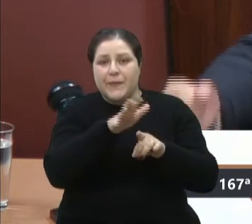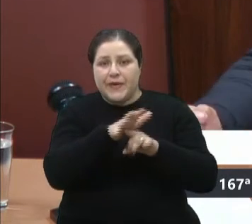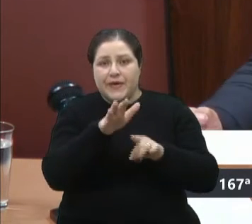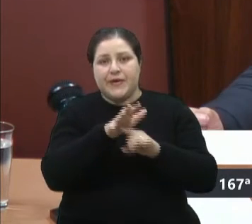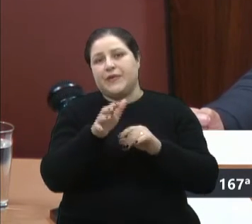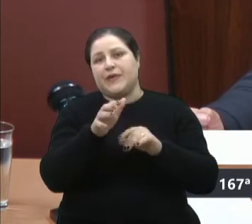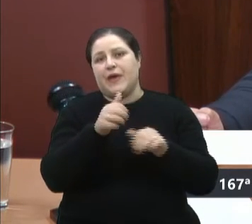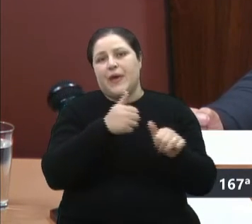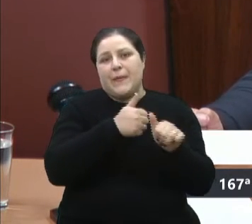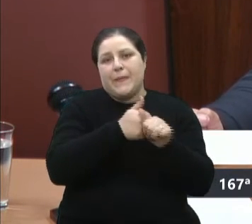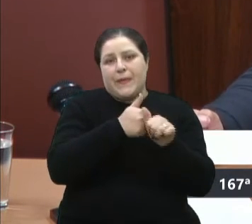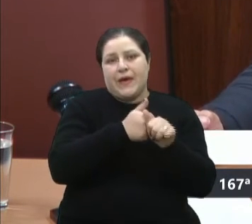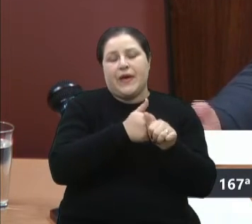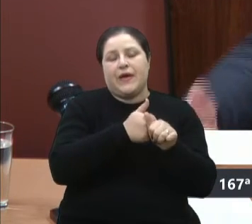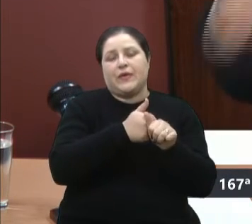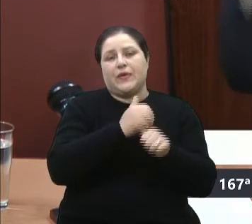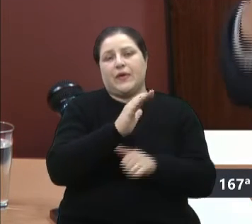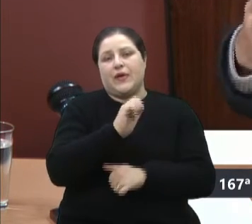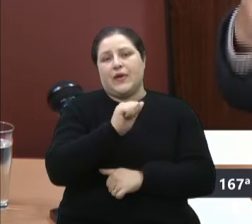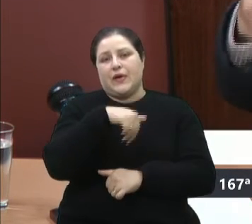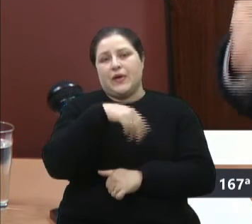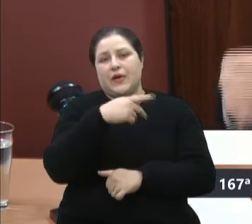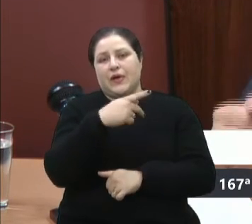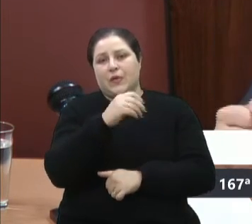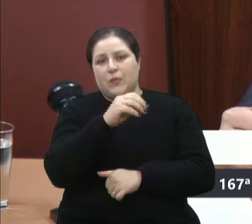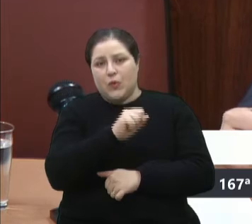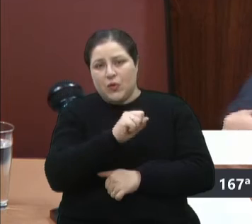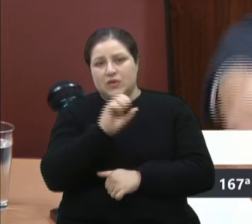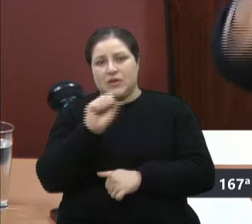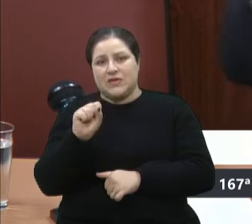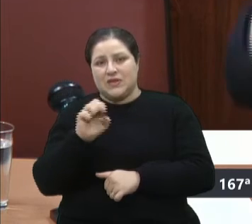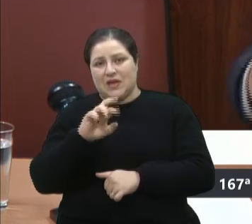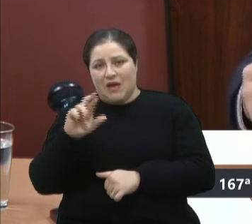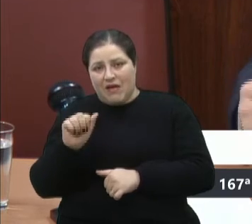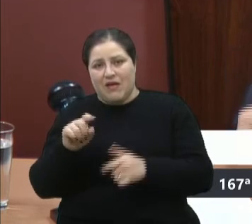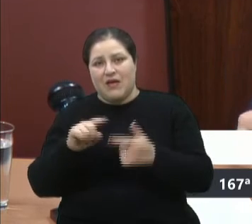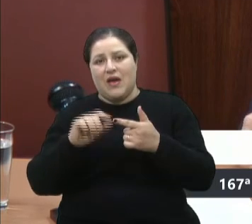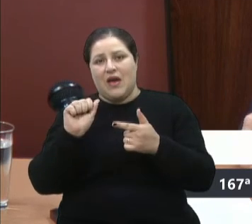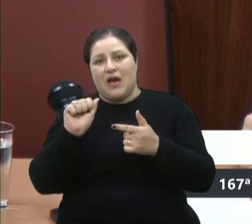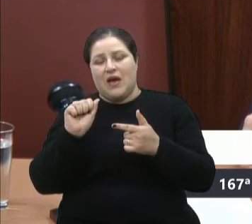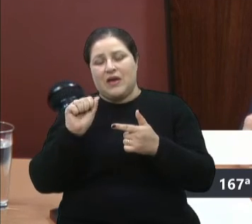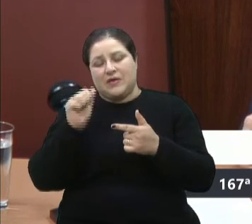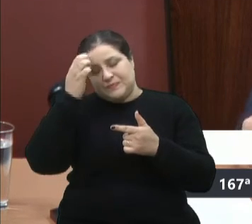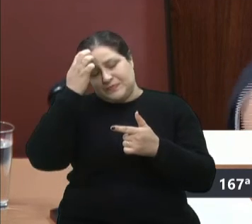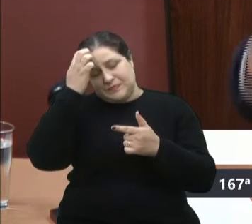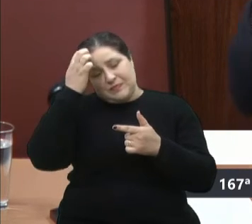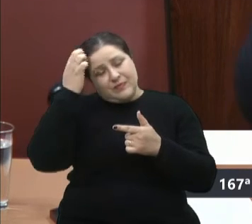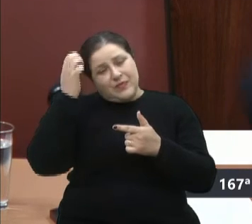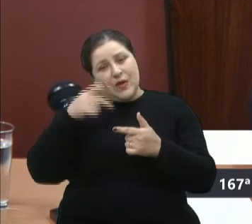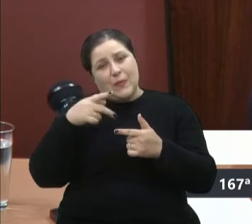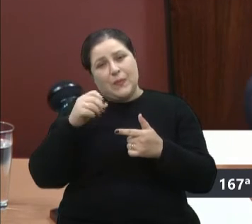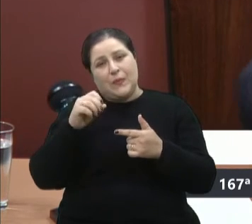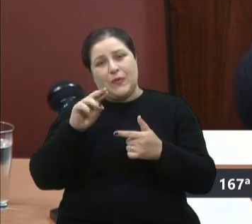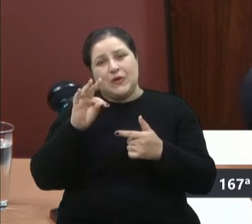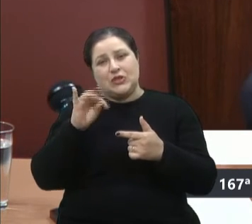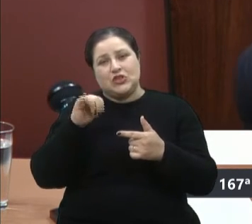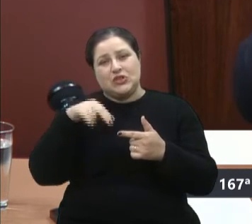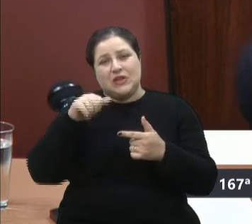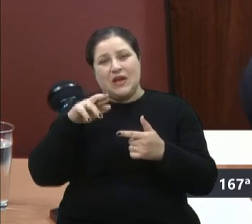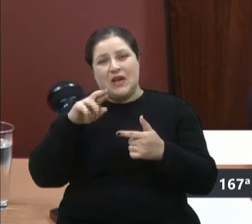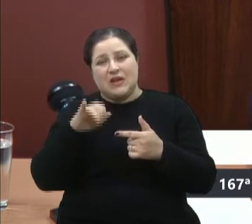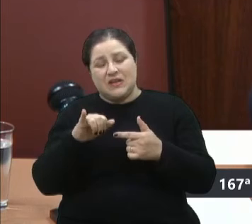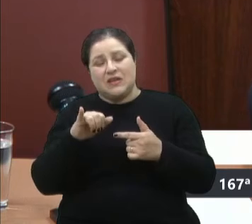ao Portinari, que informe o presidente da MOB, que informe os moradores, porque é inadmissível